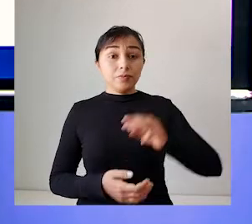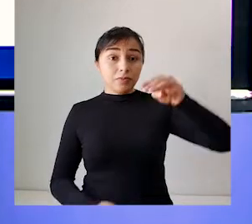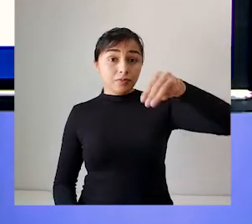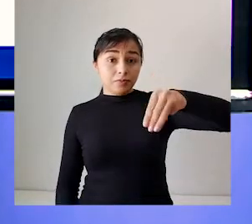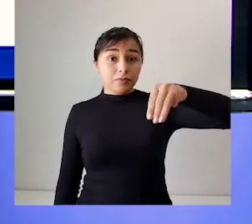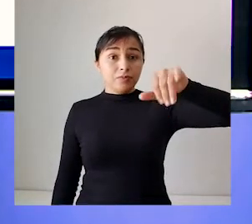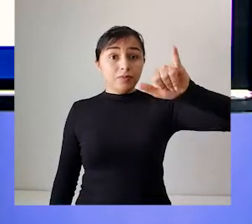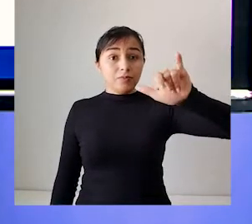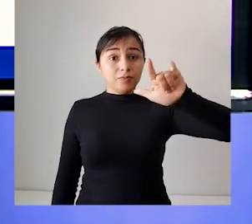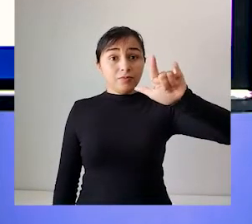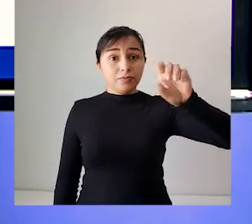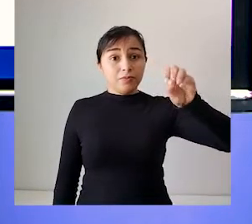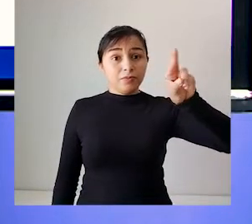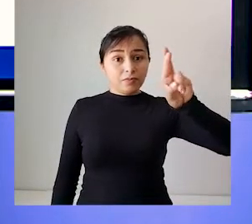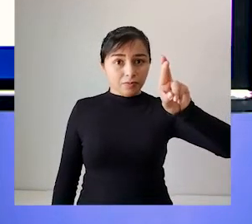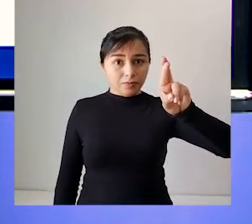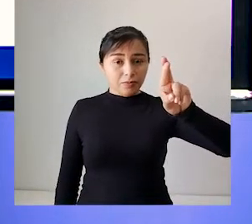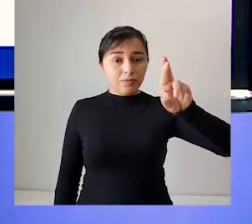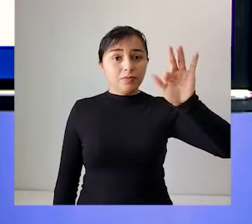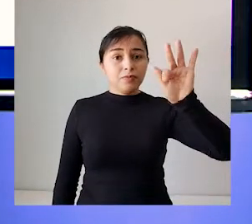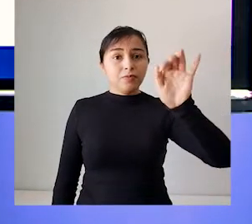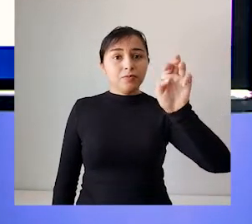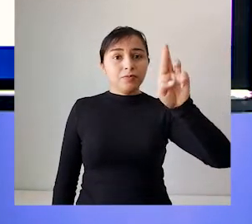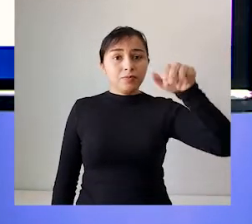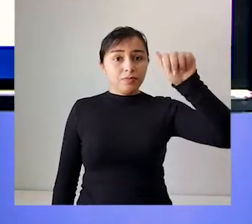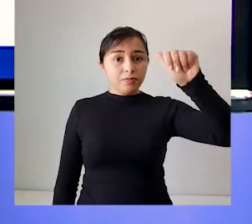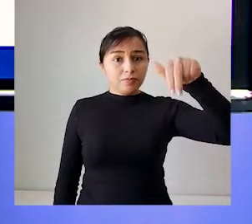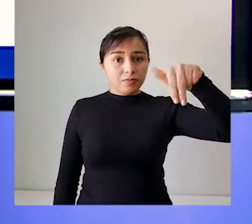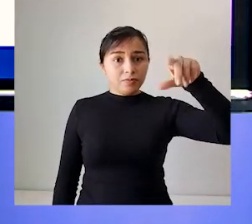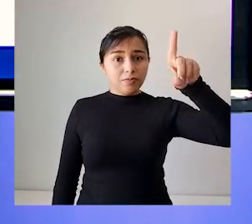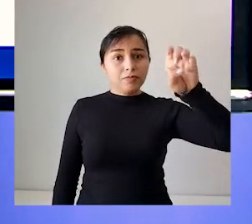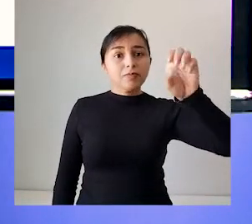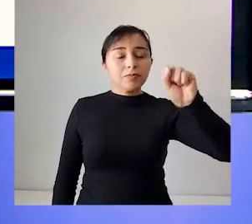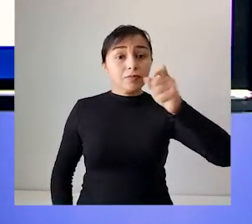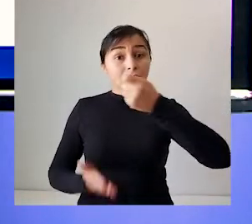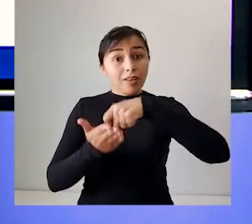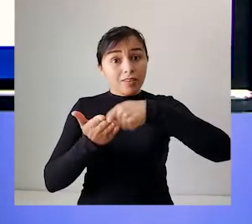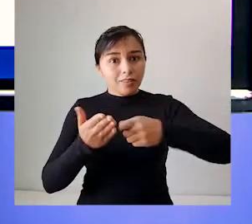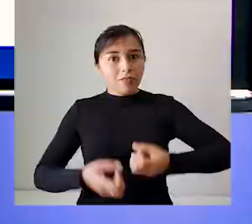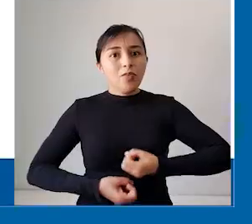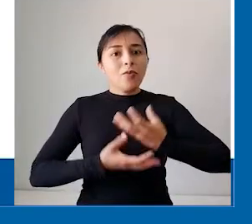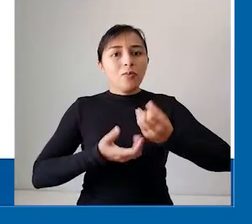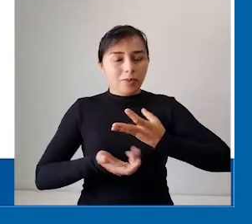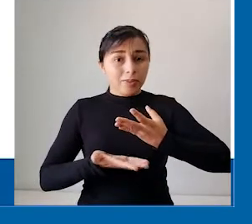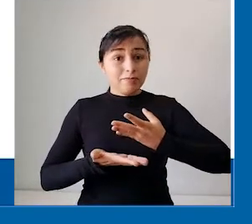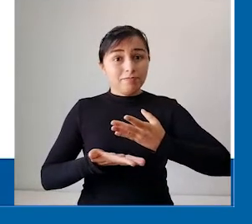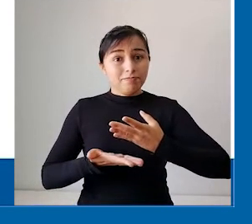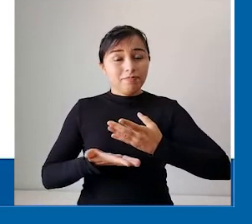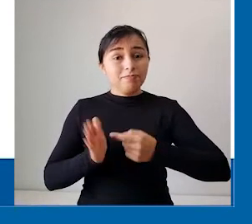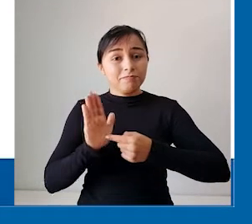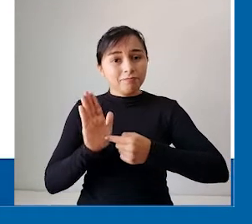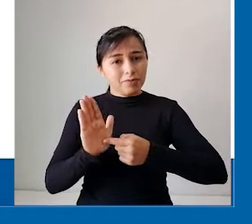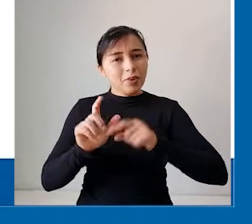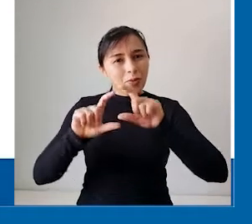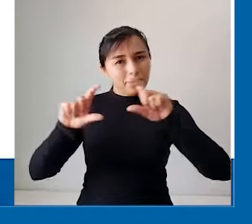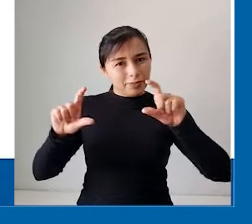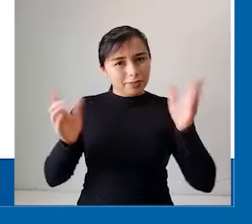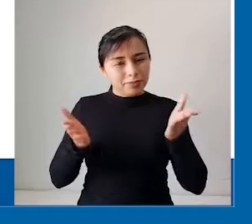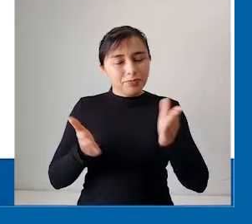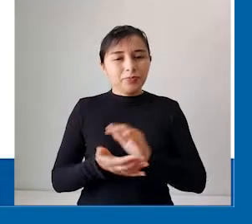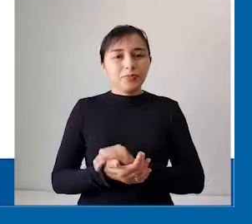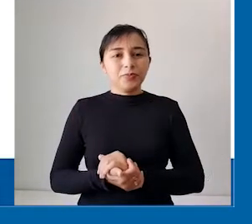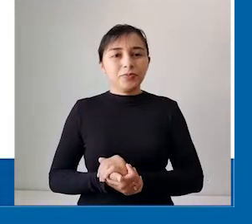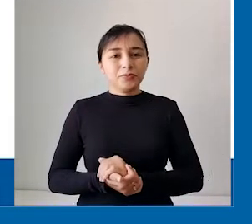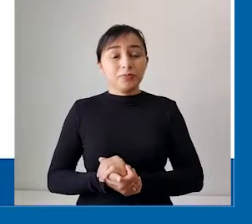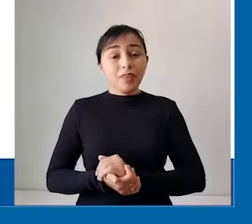Milor Fernandes, em uma bela homenagem à matemática, escreveu um poema na qual extraímos o fragmento abaixo. As